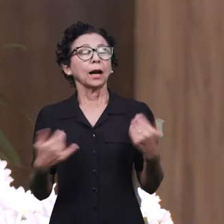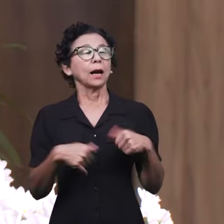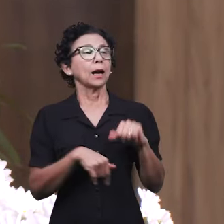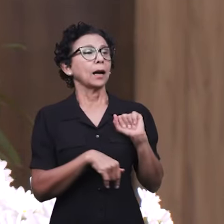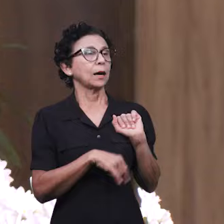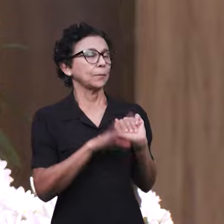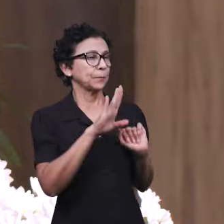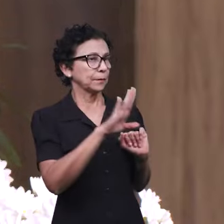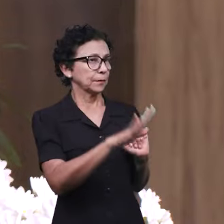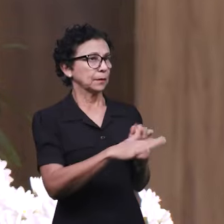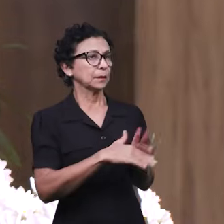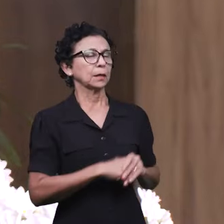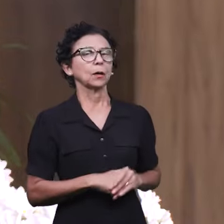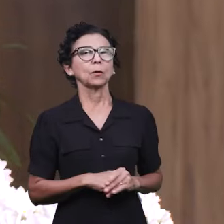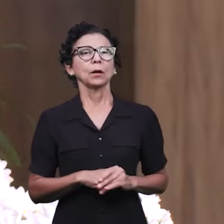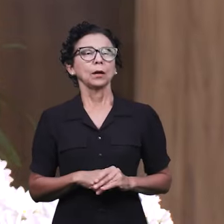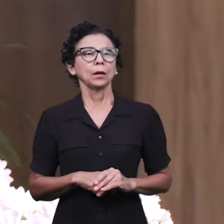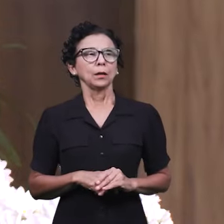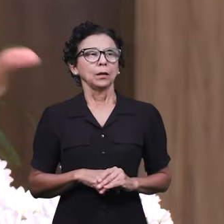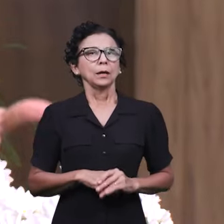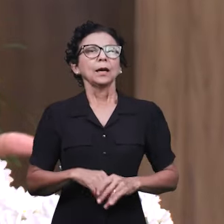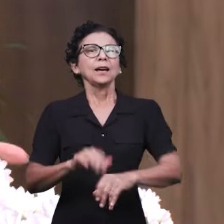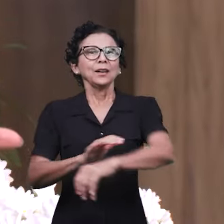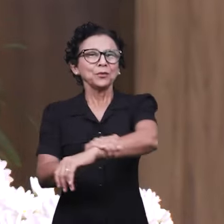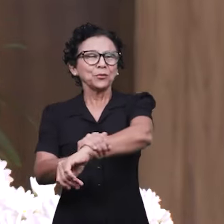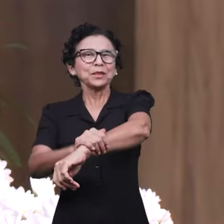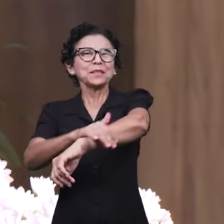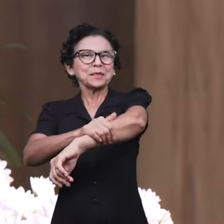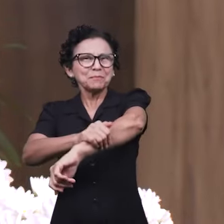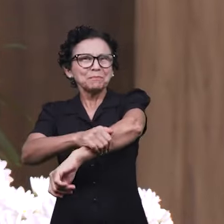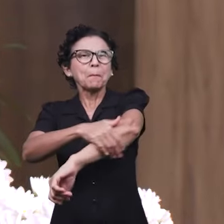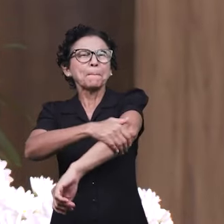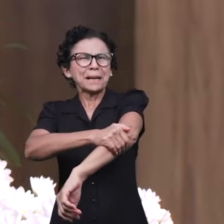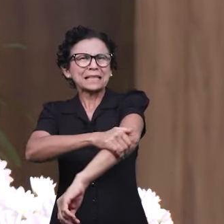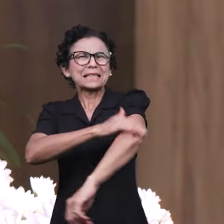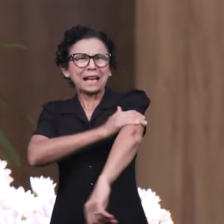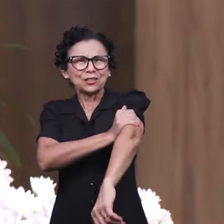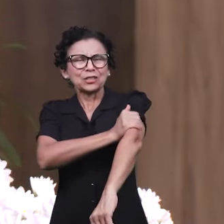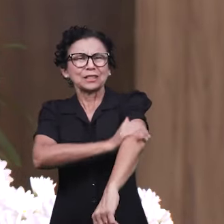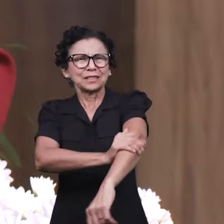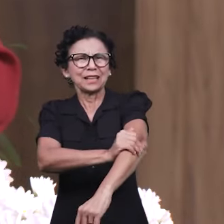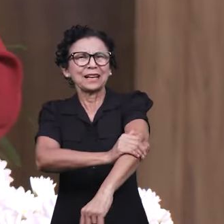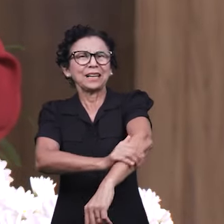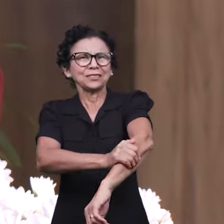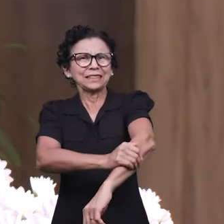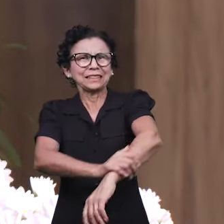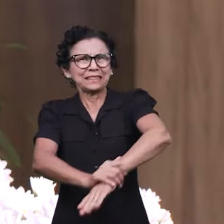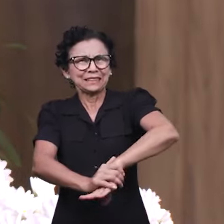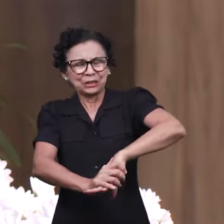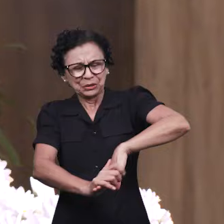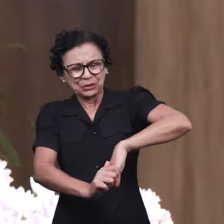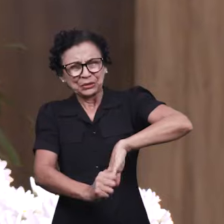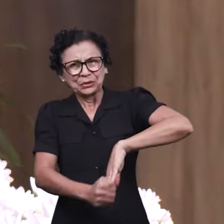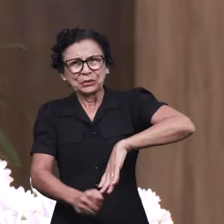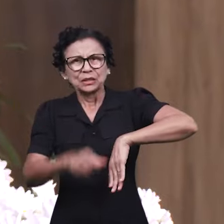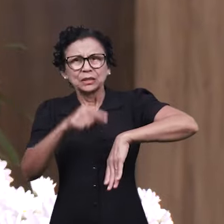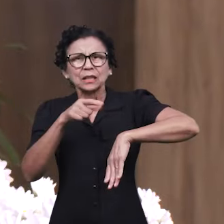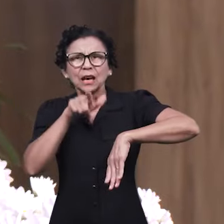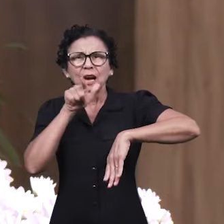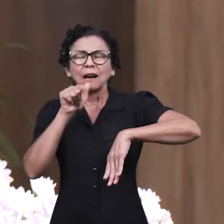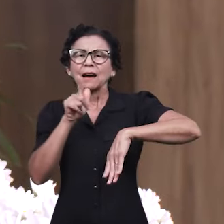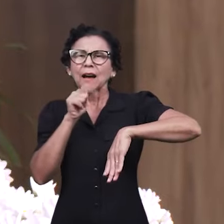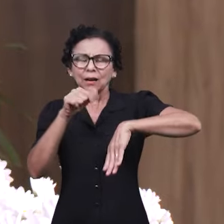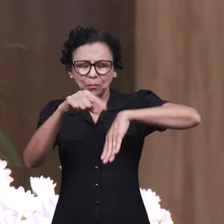linfática que é um recurso importante na estética que pode auxiliar sim no tratamento e nos sintomas né da do lipedema agora a